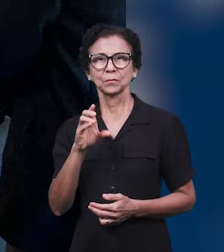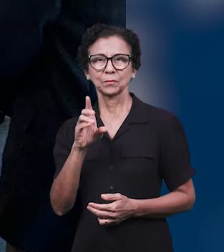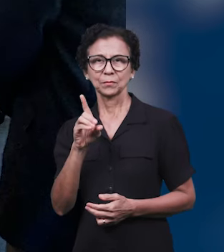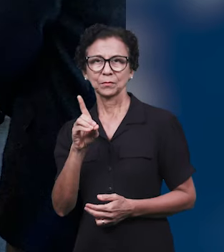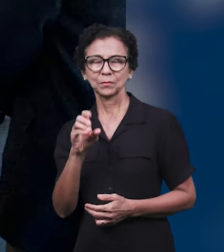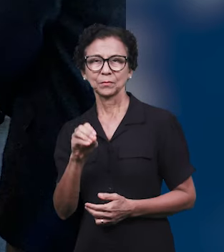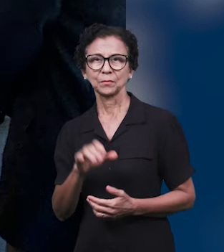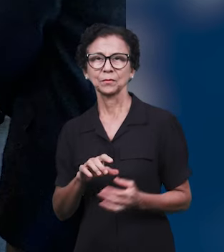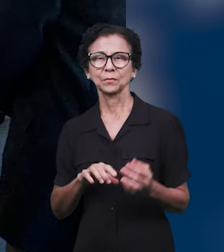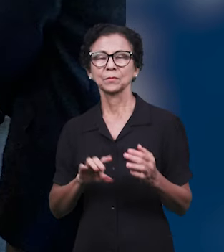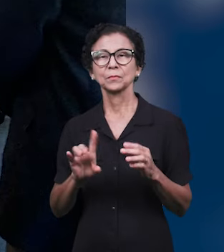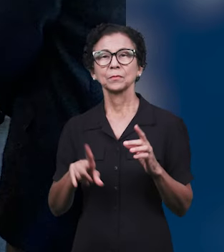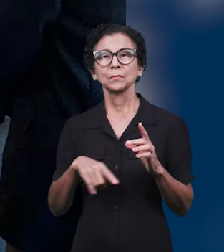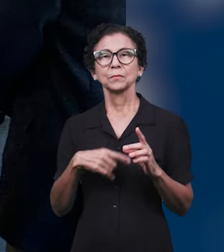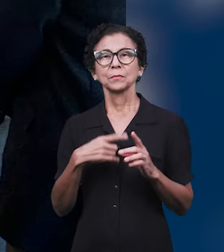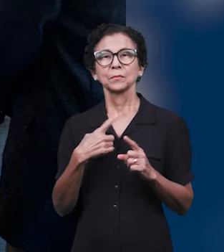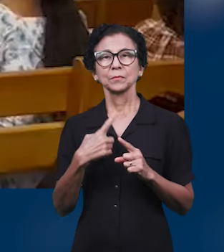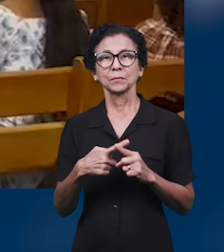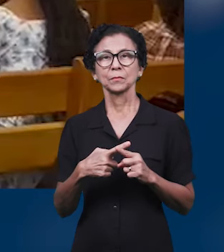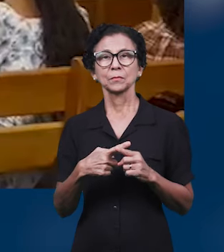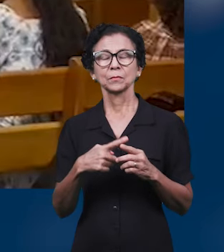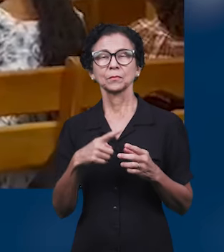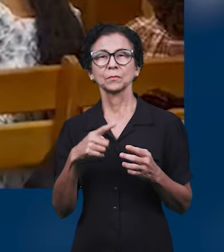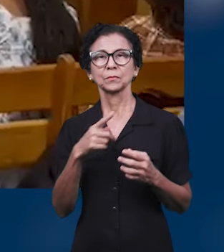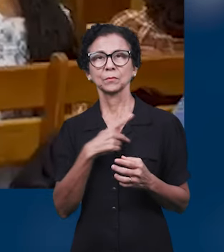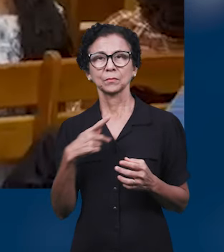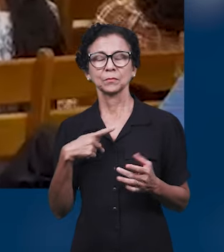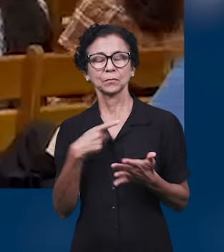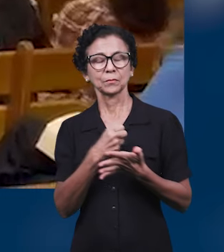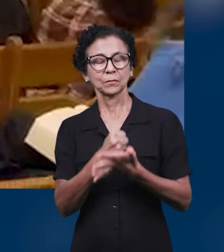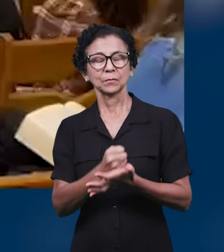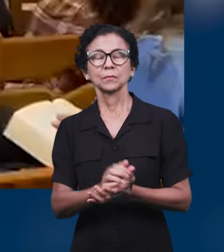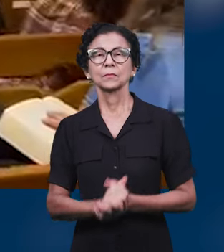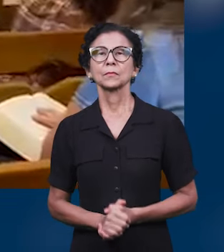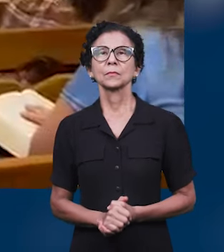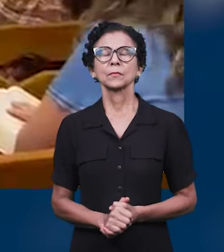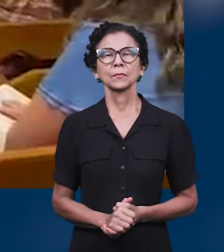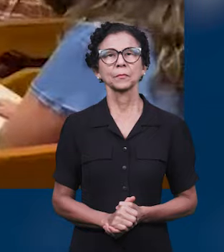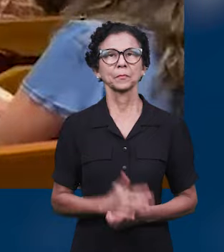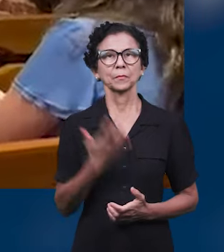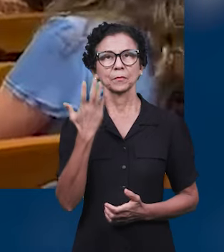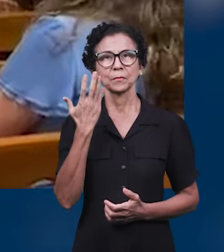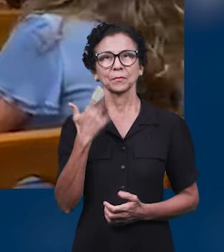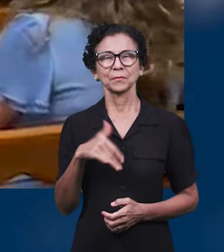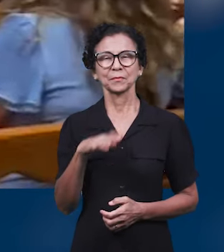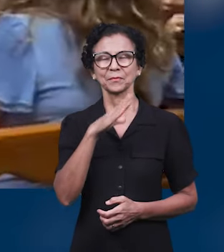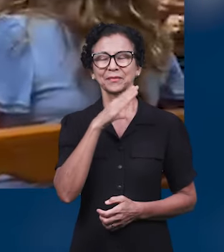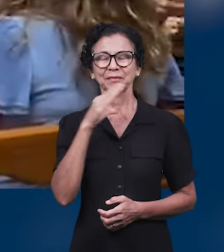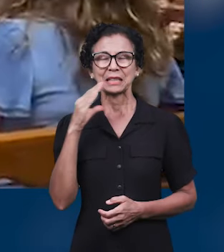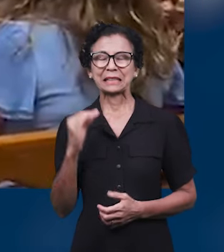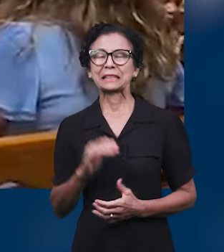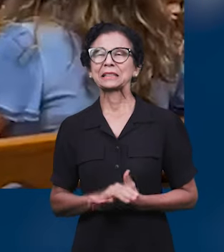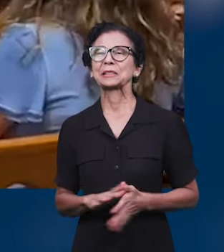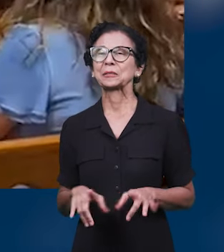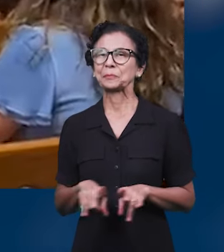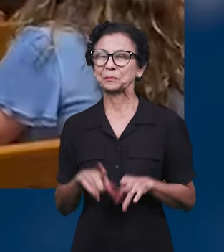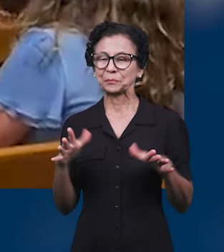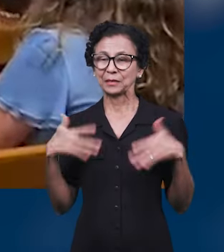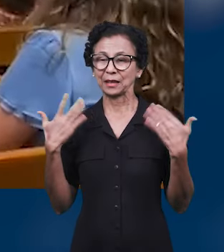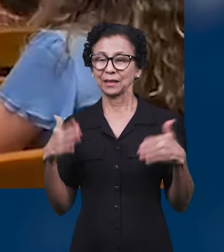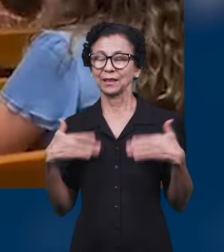participar deste momento tão especial. Na ICM Richmond, no estado da Virgínia, os pequenos se empenharam para